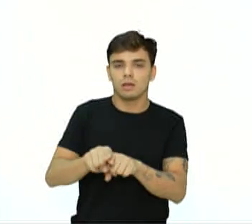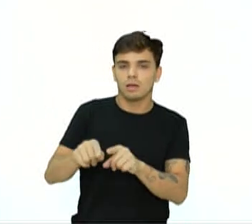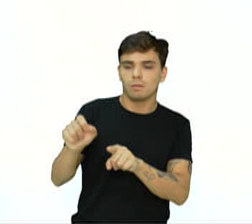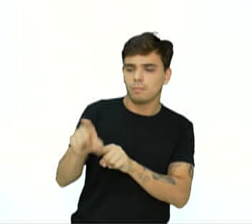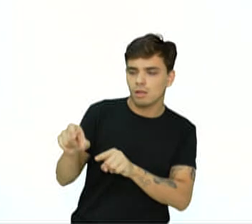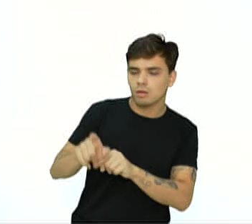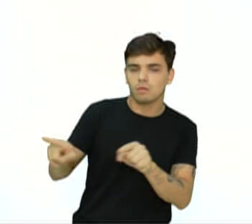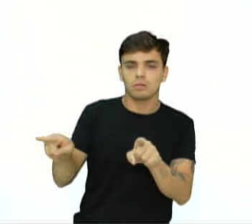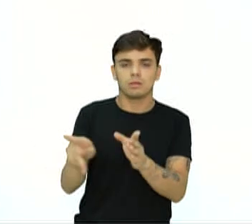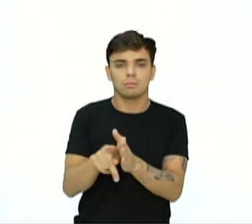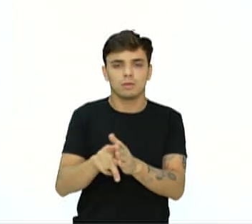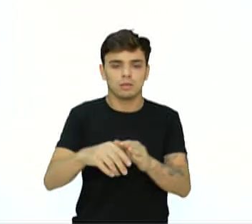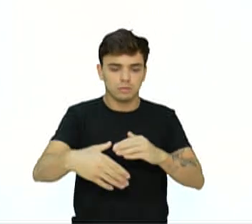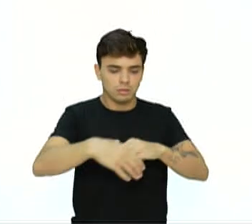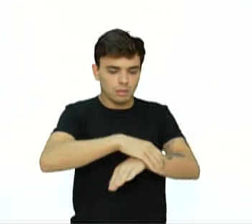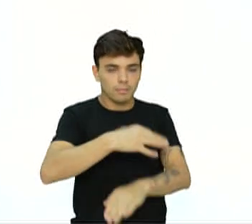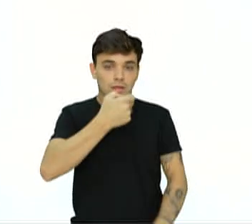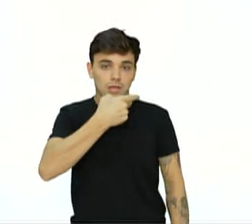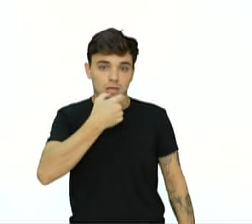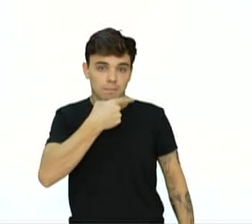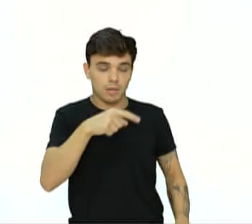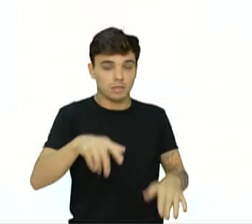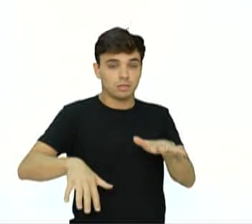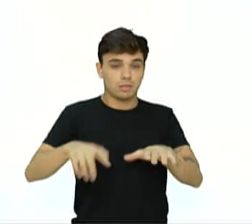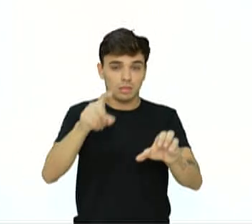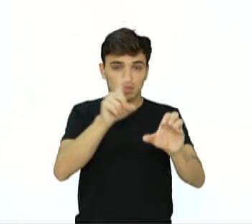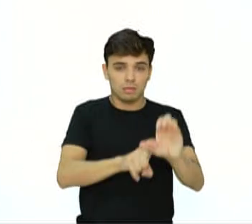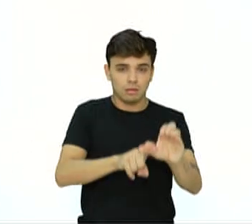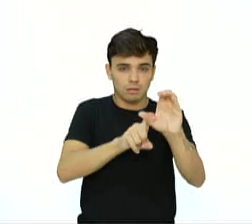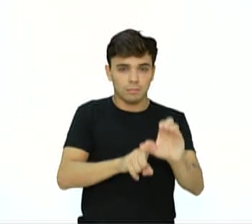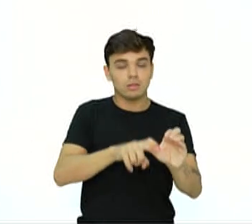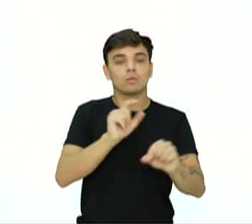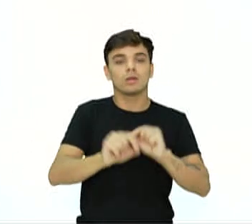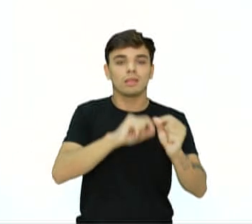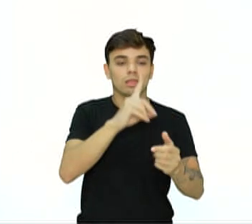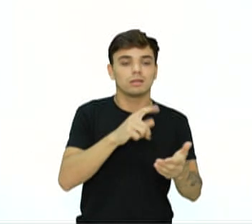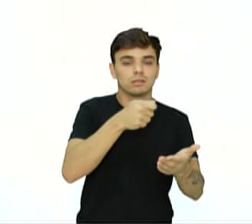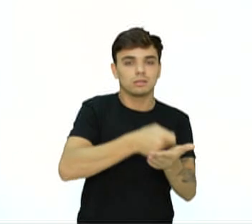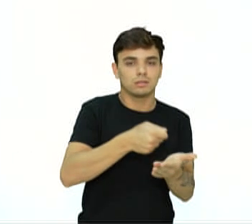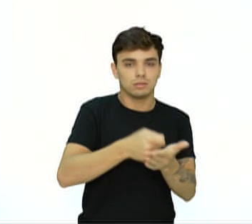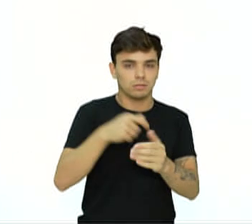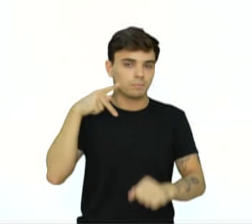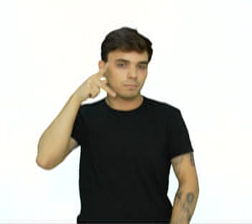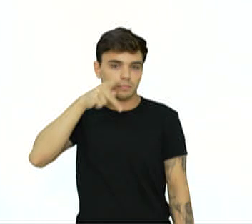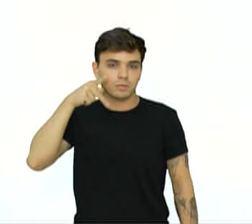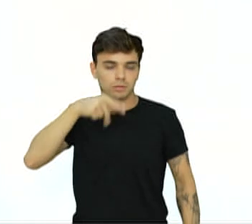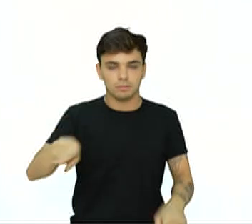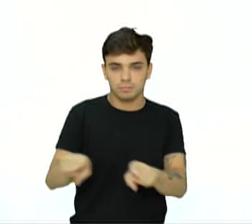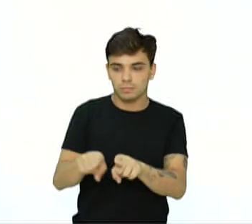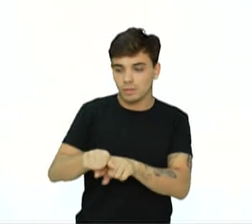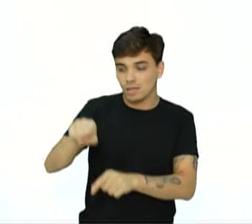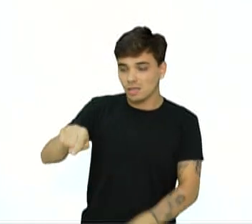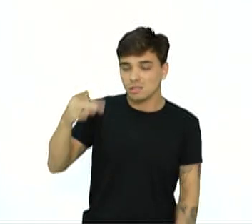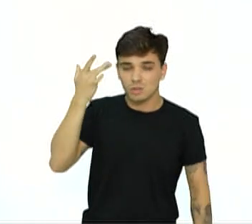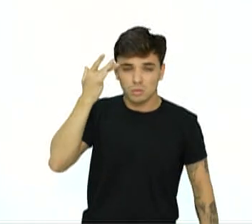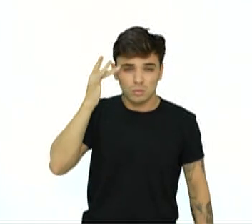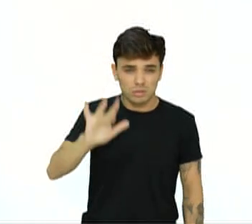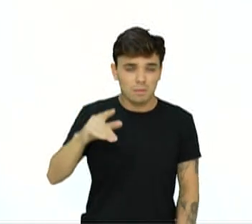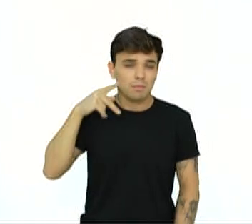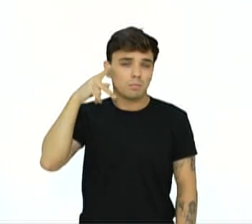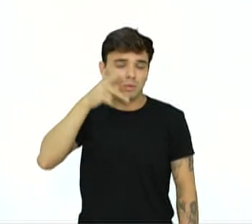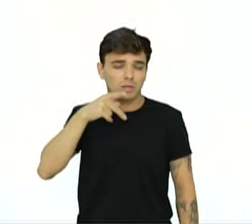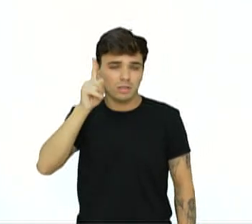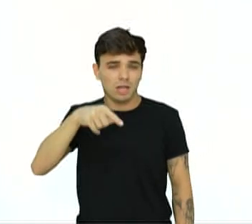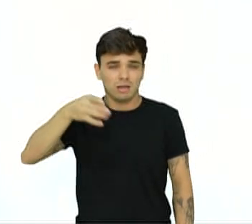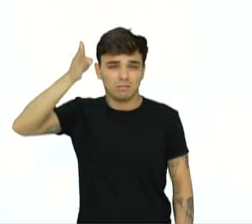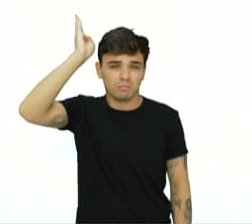e do remédio dependem das decisões políticas. O analfabeto político é tão burro que